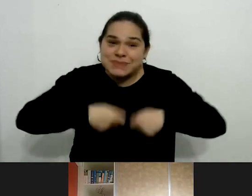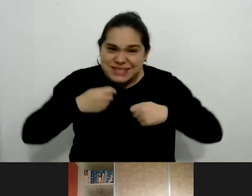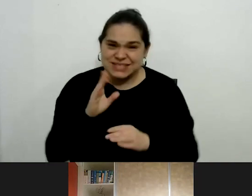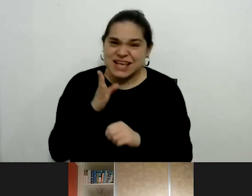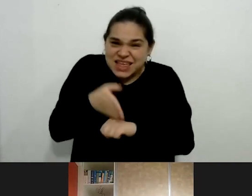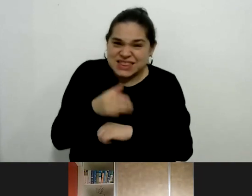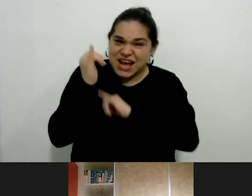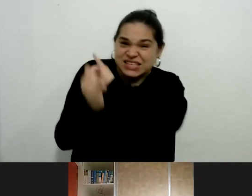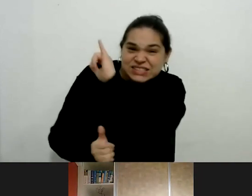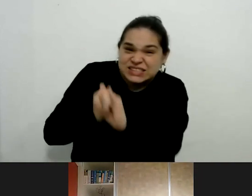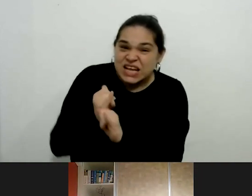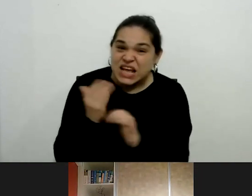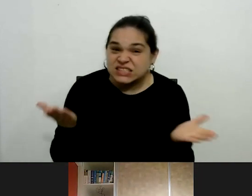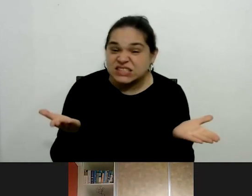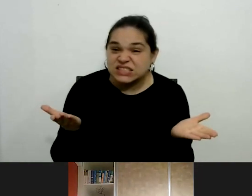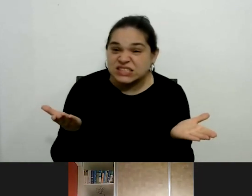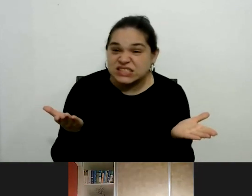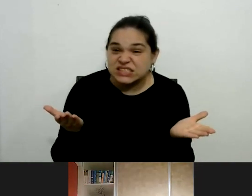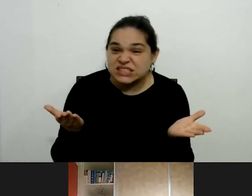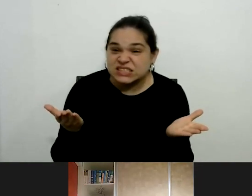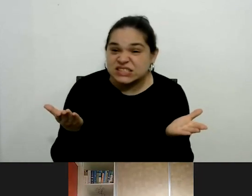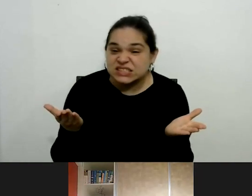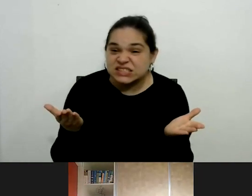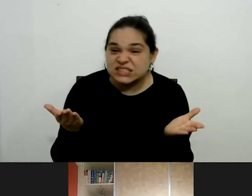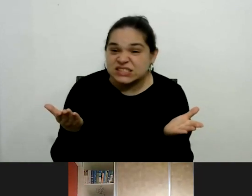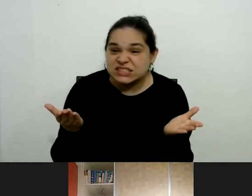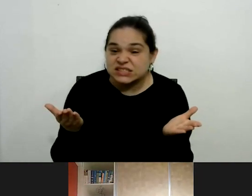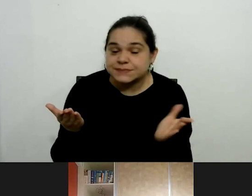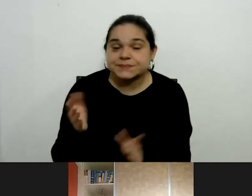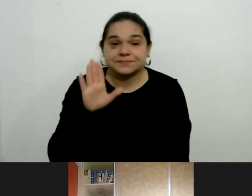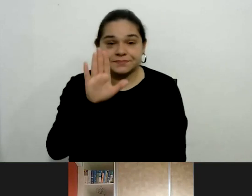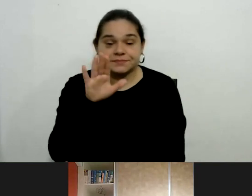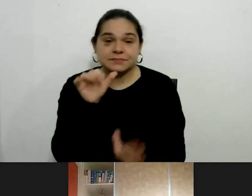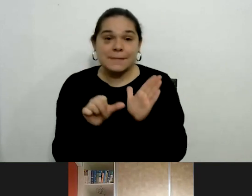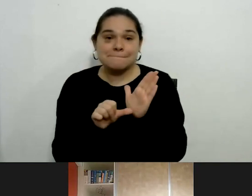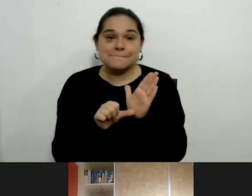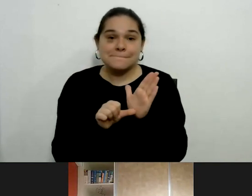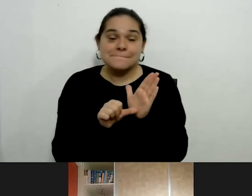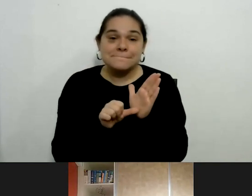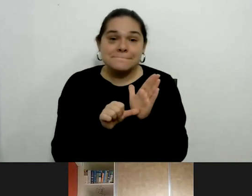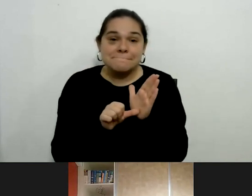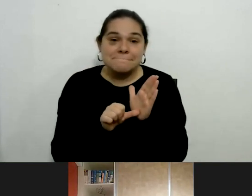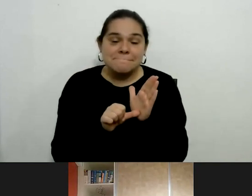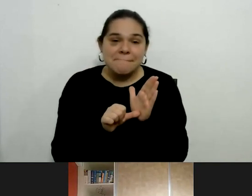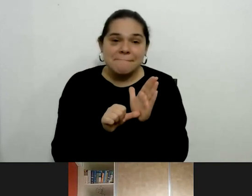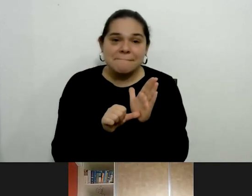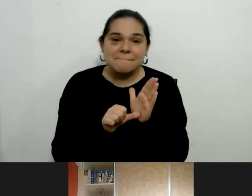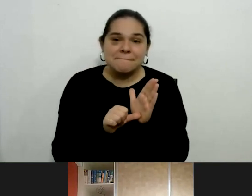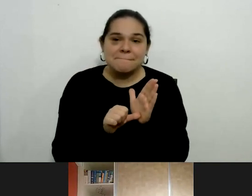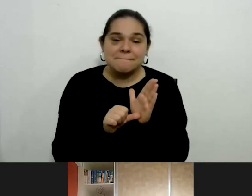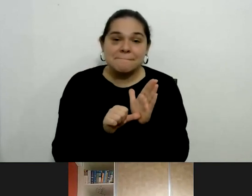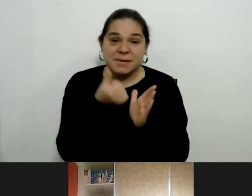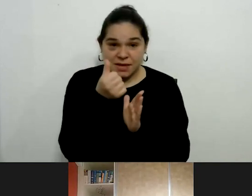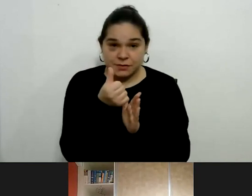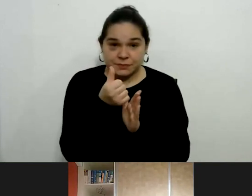Ou é sem... Exatamente isso, Guerra. Primeiro que você vai deixar, a primeira é que você ainda não fez a